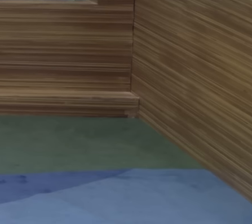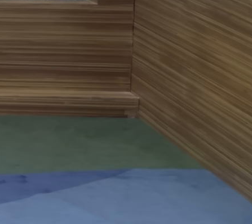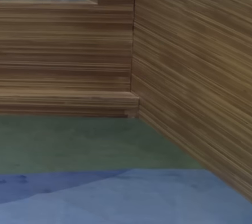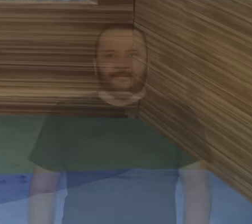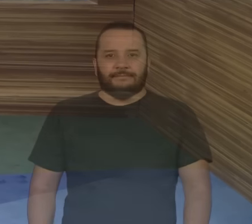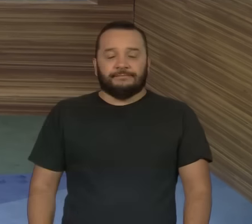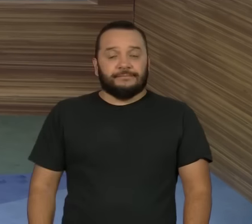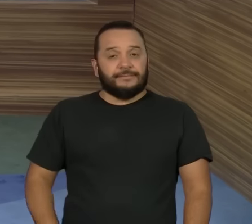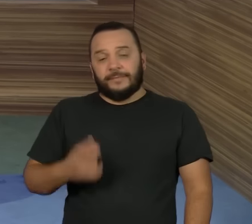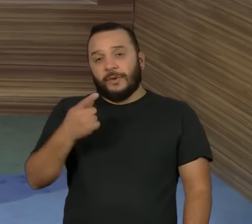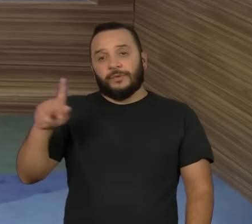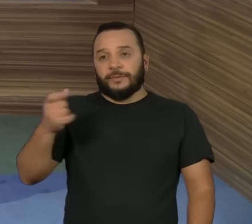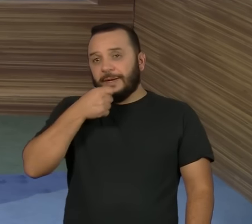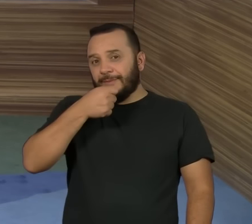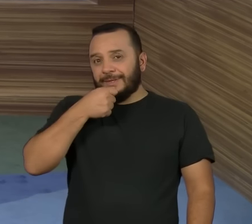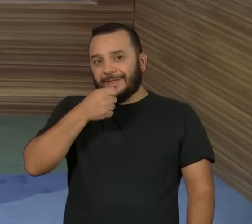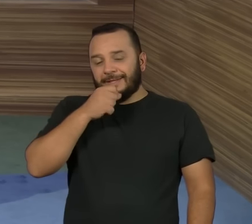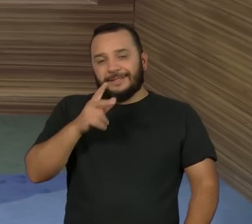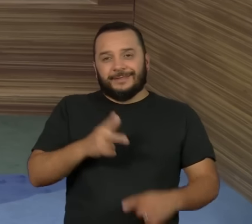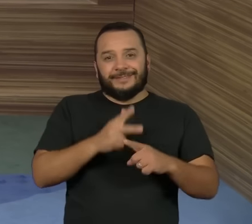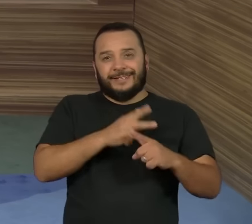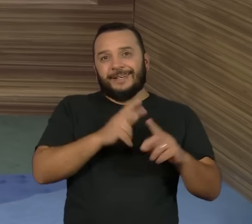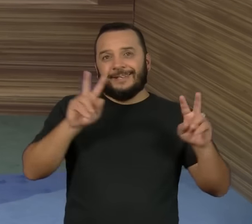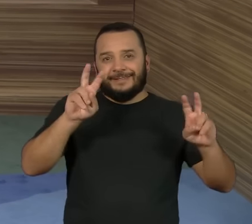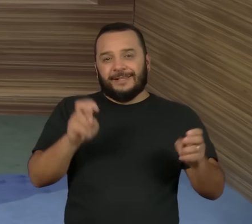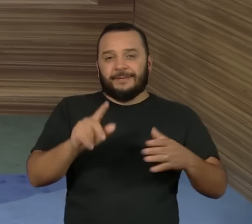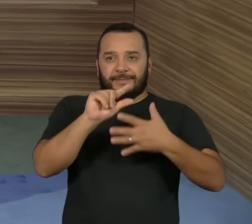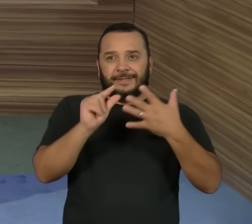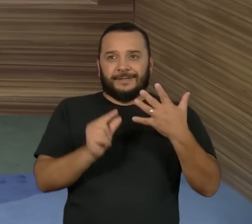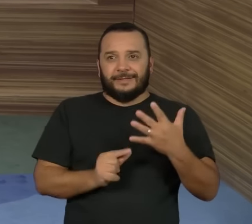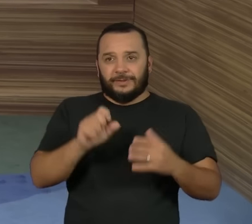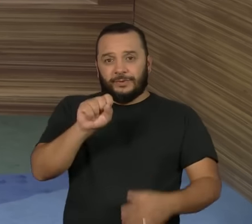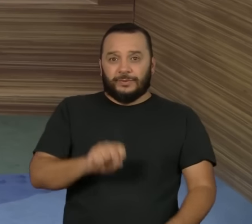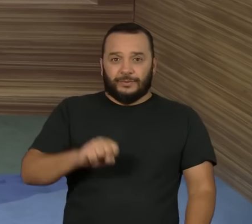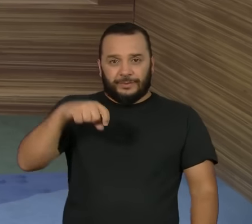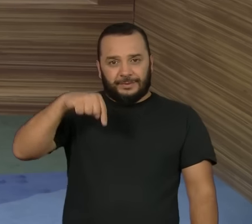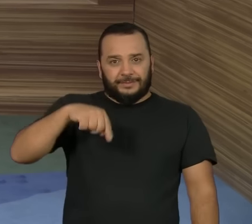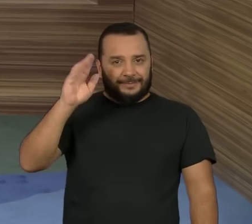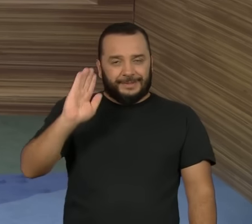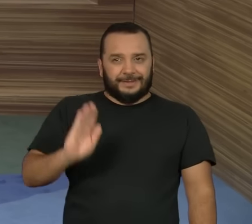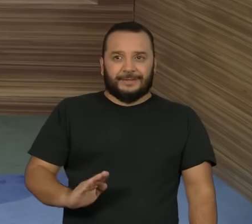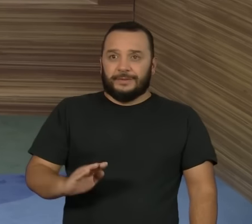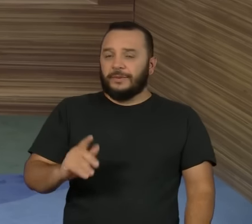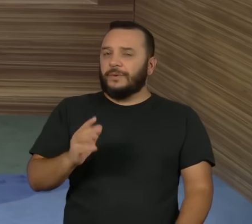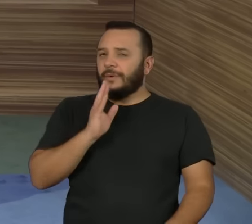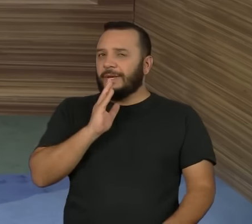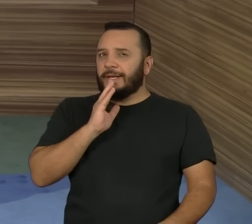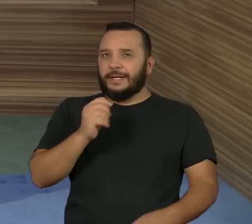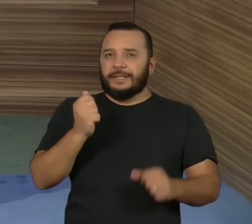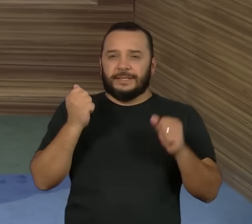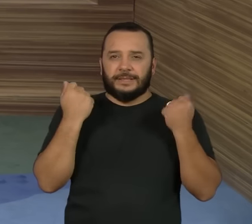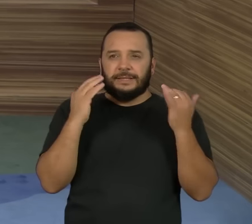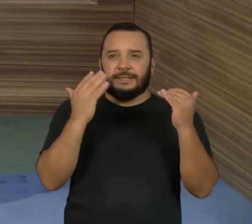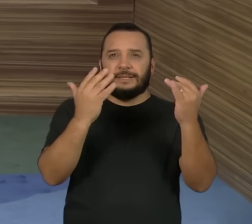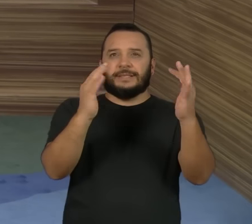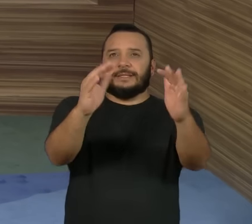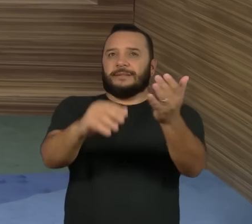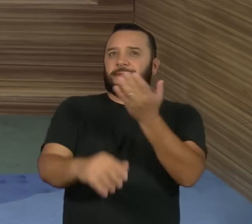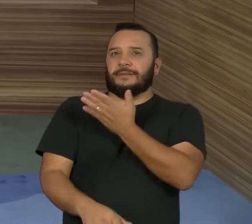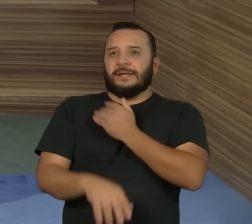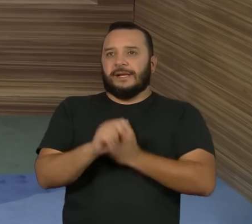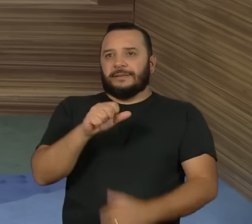Na última reportagem da série sobre a Mata Atlântica no sul do Brasil, conheça o Corredor Ecológico Santa Maria,